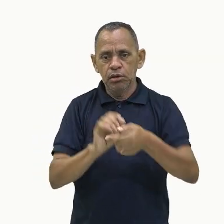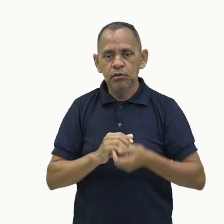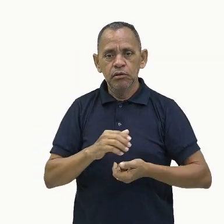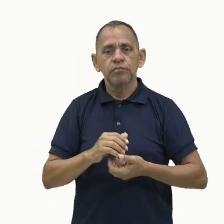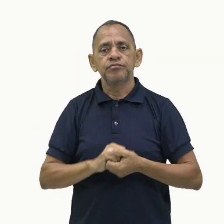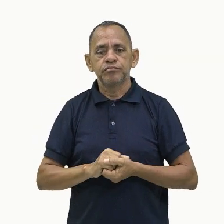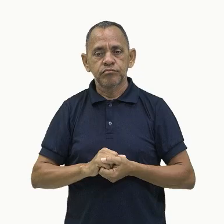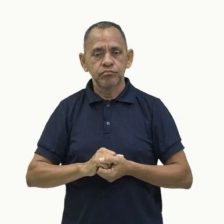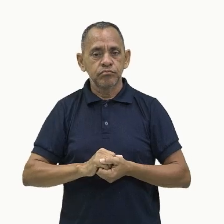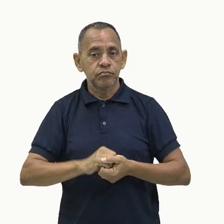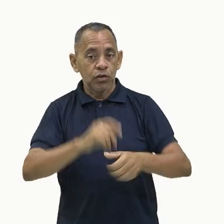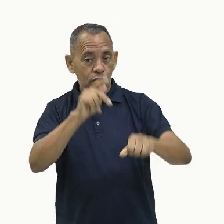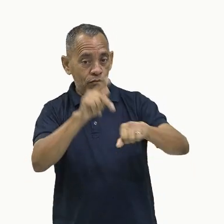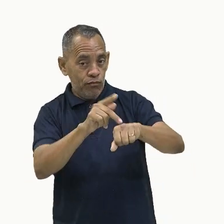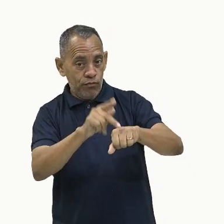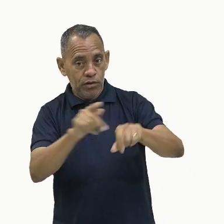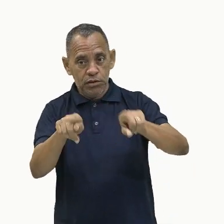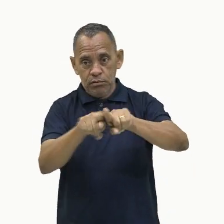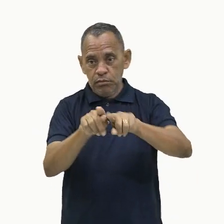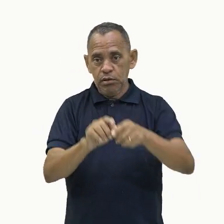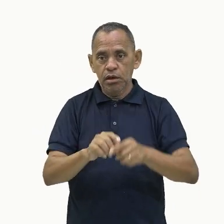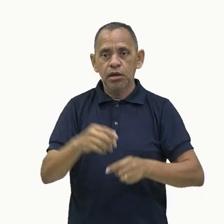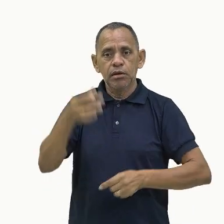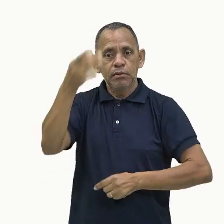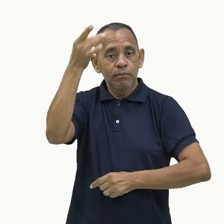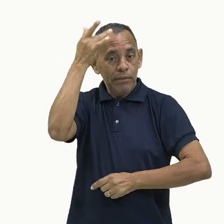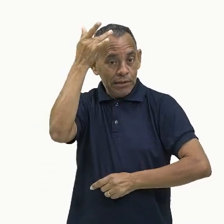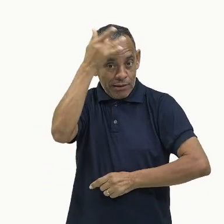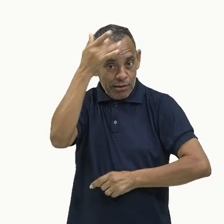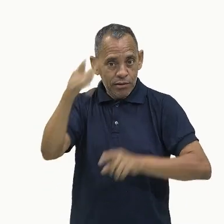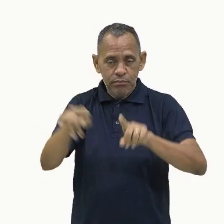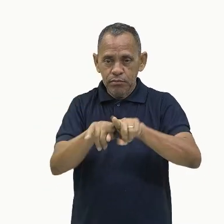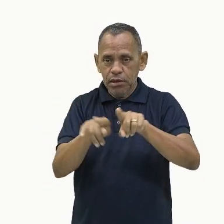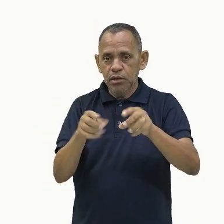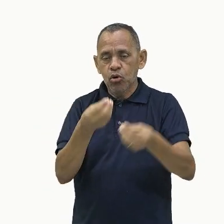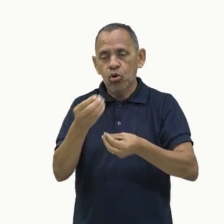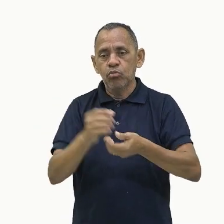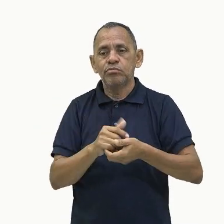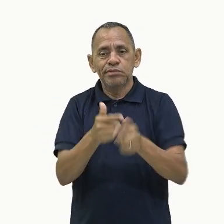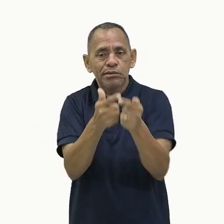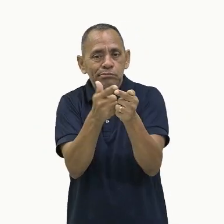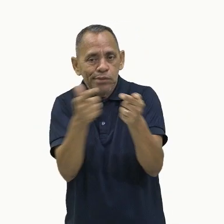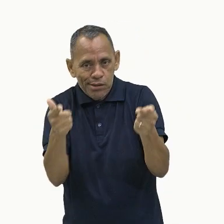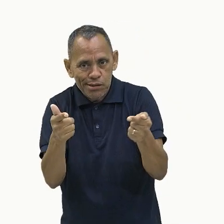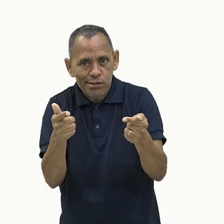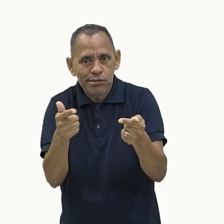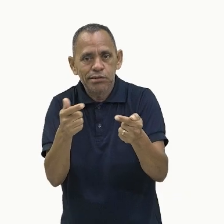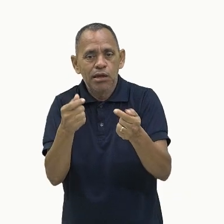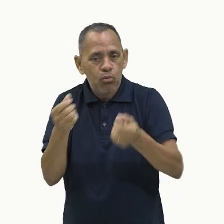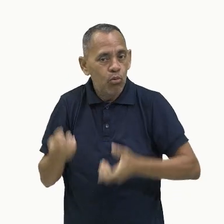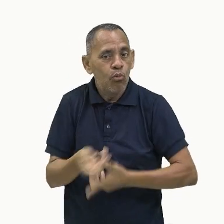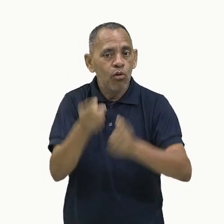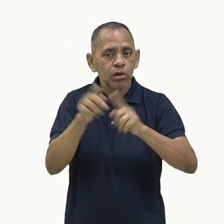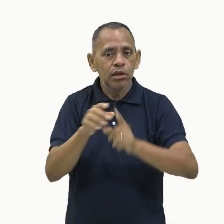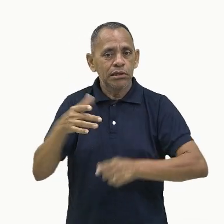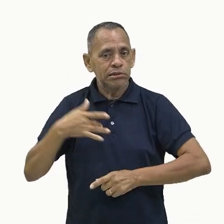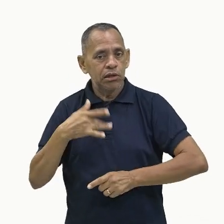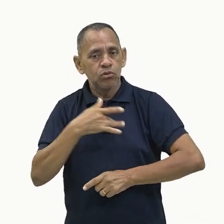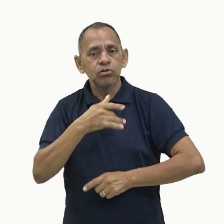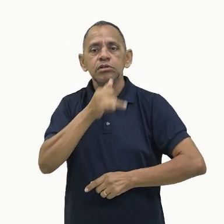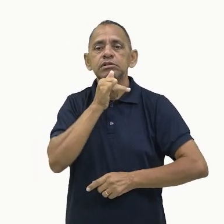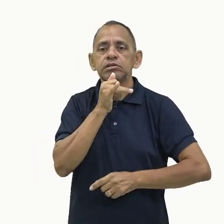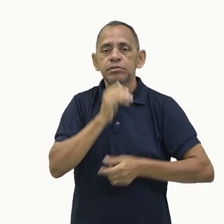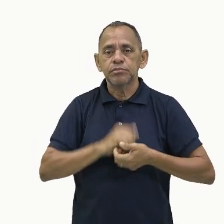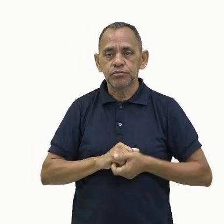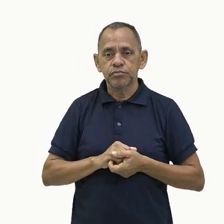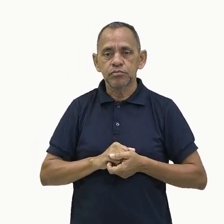e mental, assim, mantendo então os ambientes limpos, promovem a saúde. Um exemplo é limpar